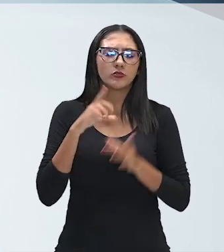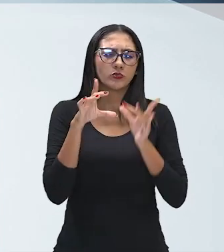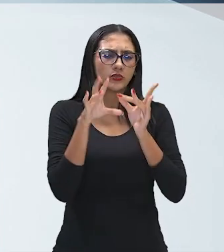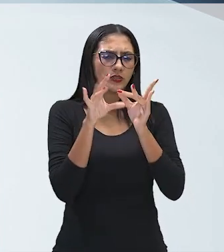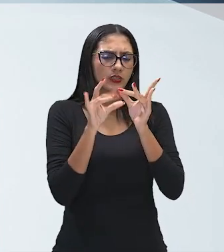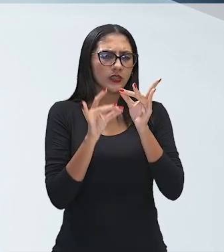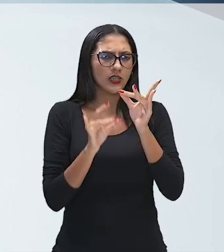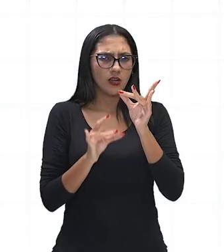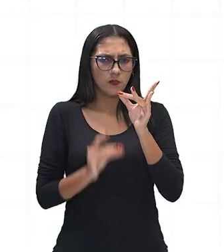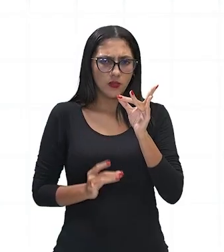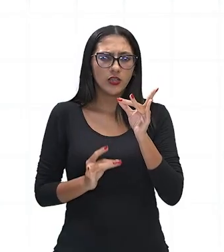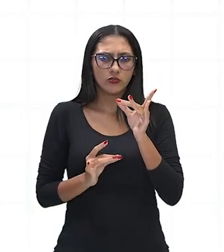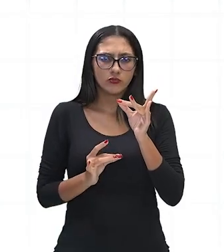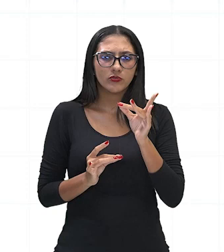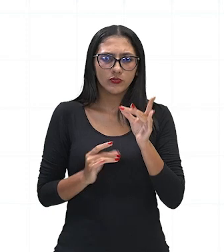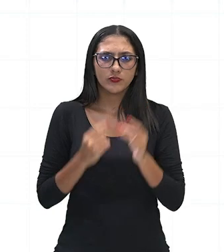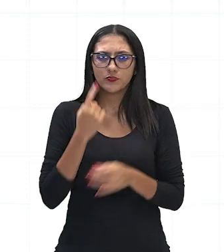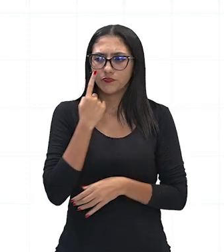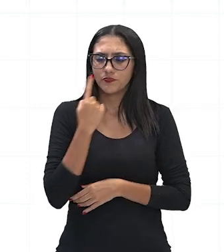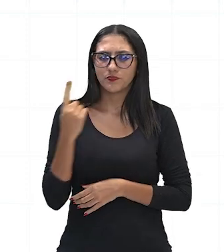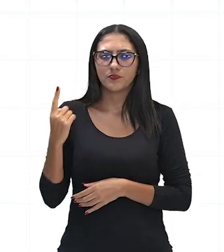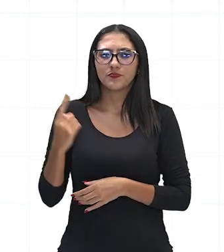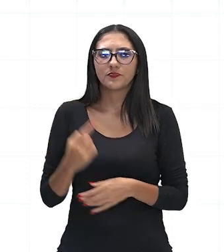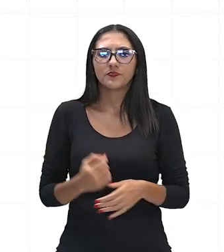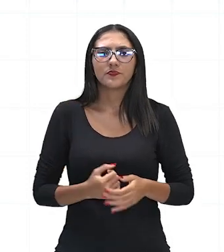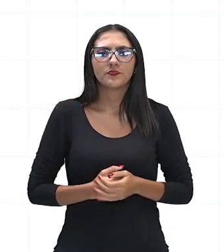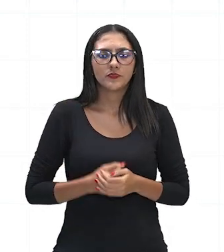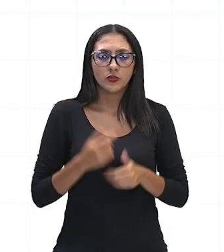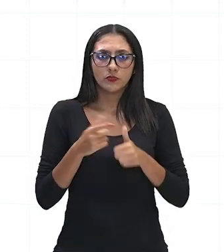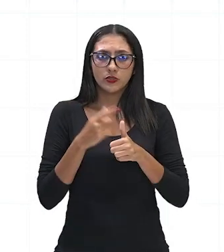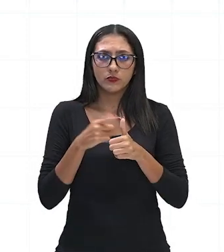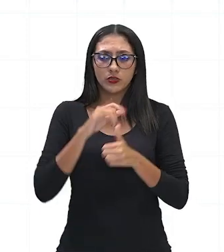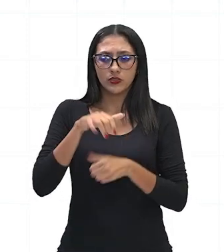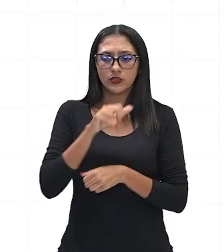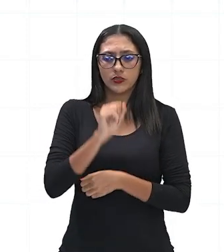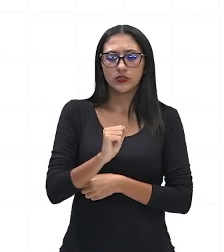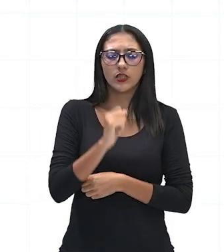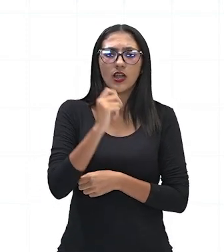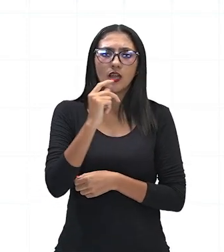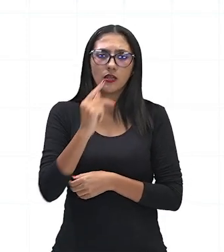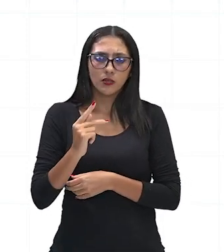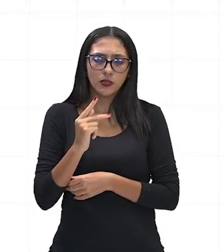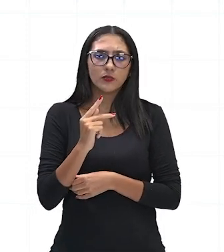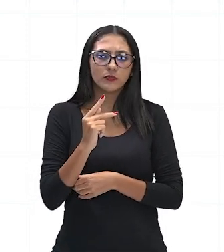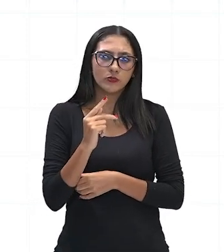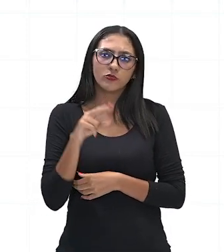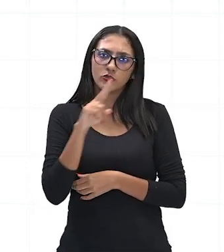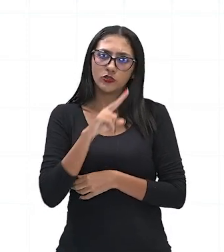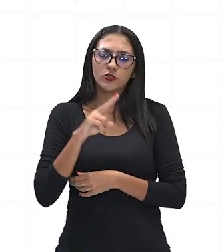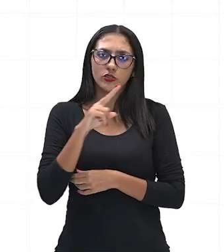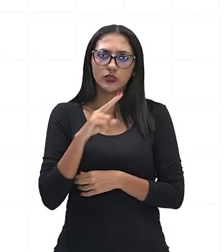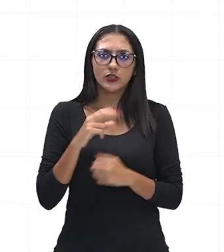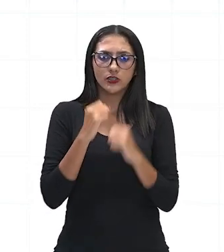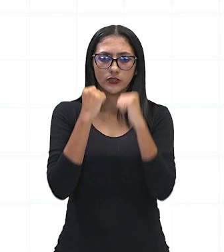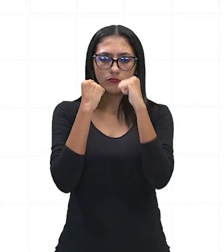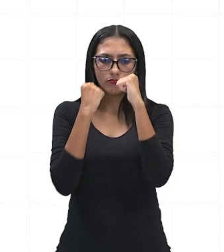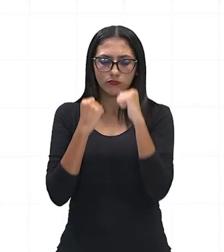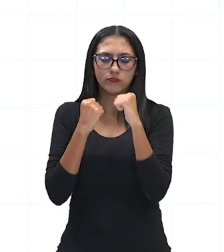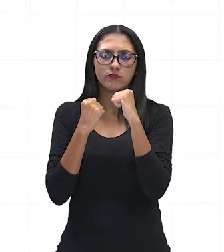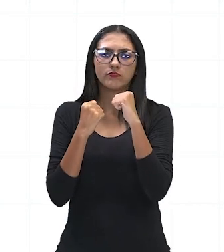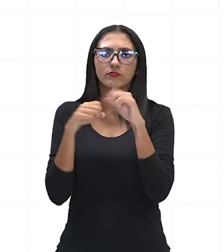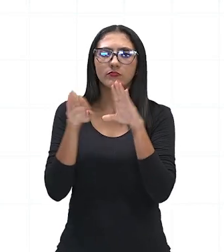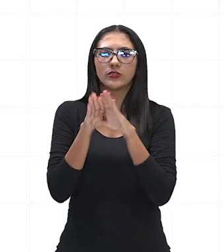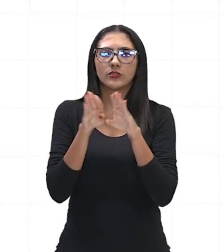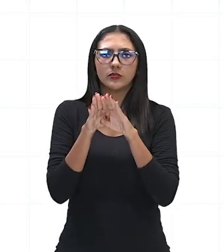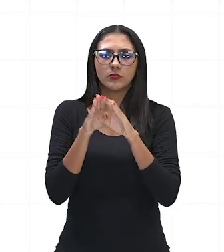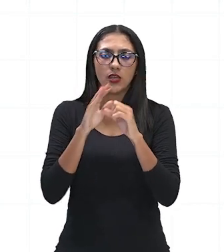como vocês vão observar agora. Tá? Nós temos o jab, que é dado com o braço que está na frente, tem como alvo o queixo do